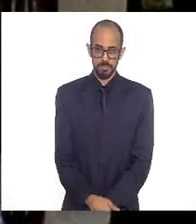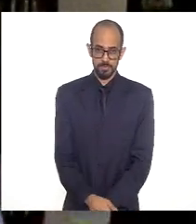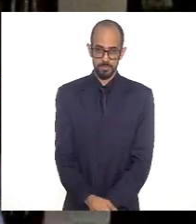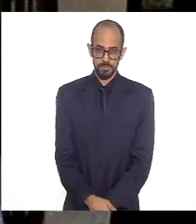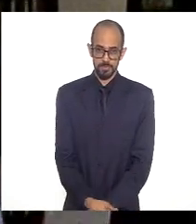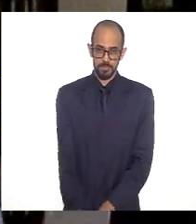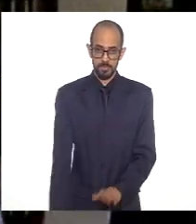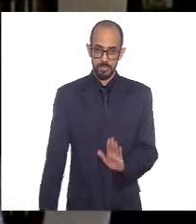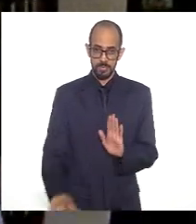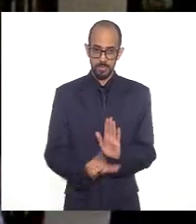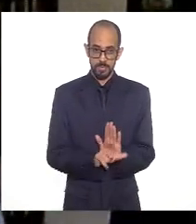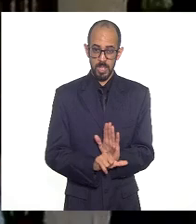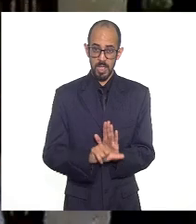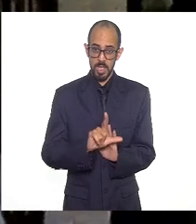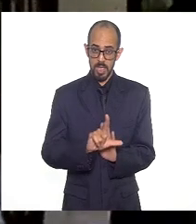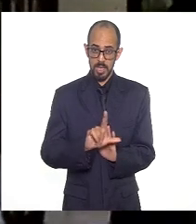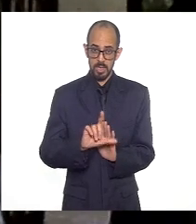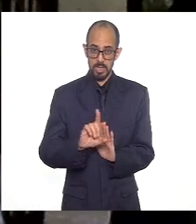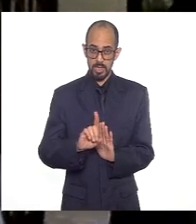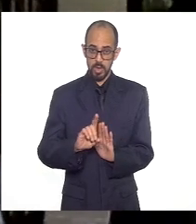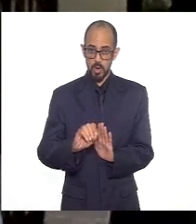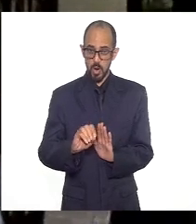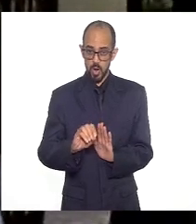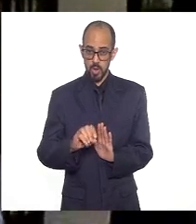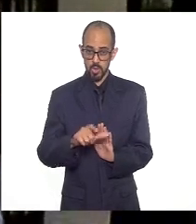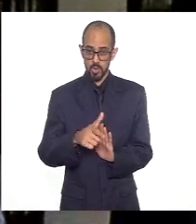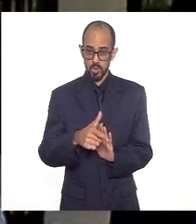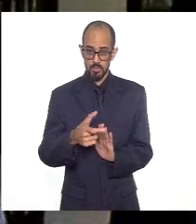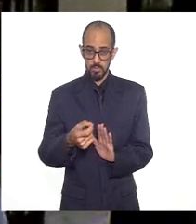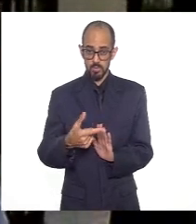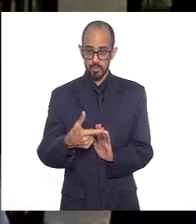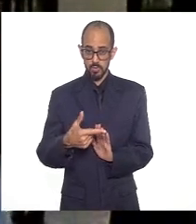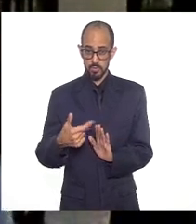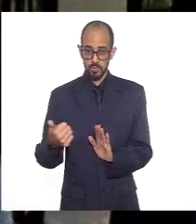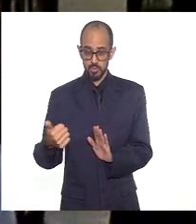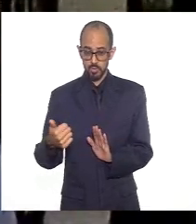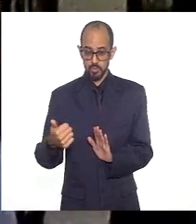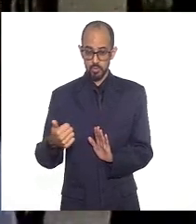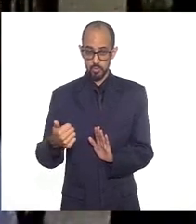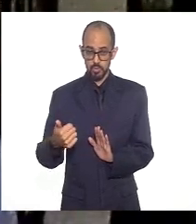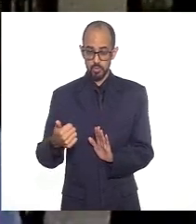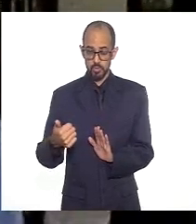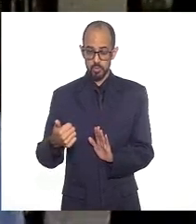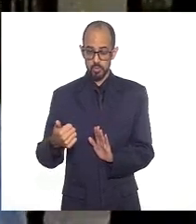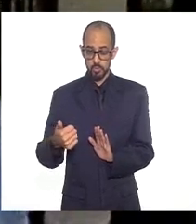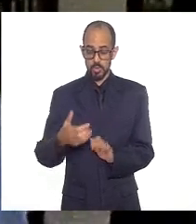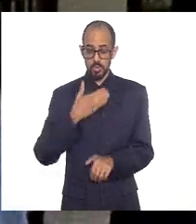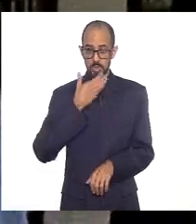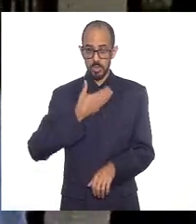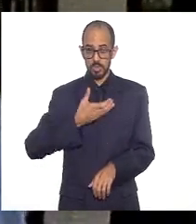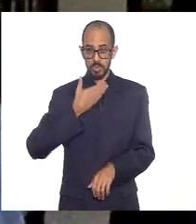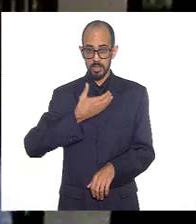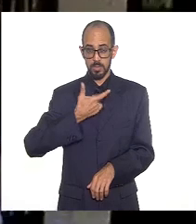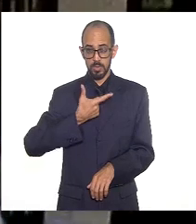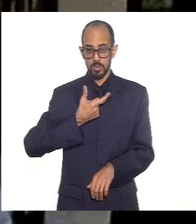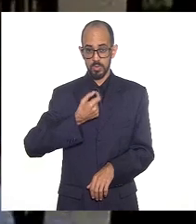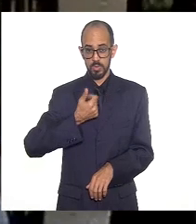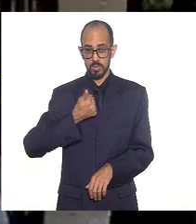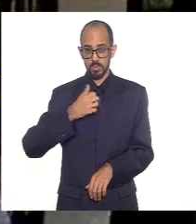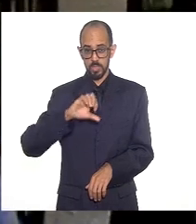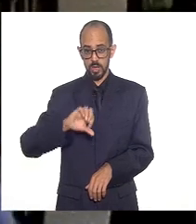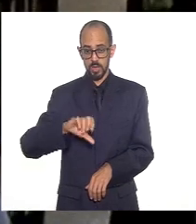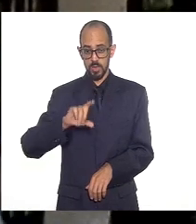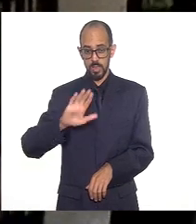Na Lei de Diretrizes Orçamentárias 2021, o montante apurado em dezembro de 2019 era